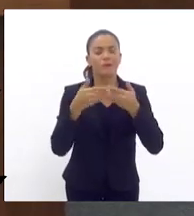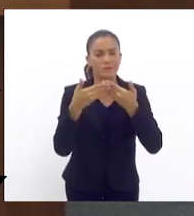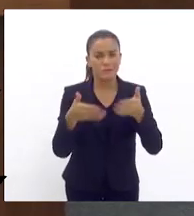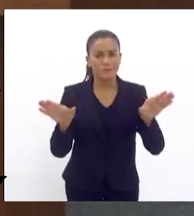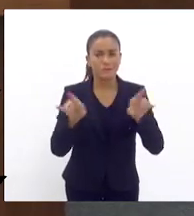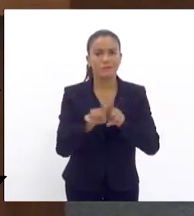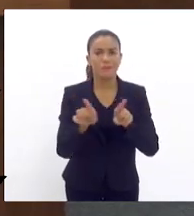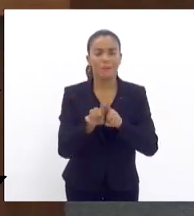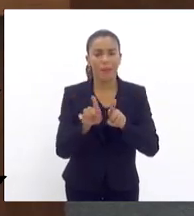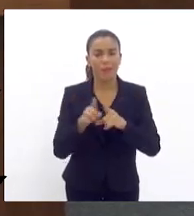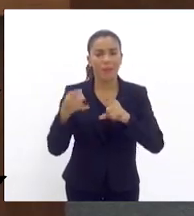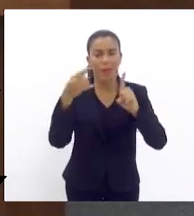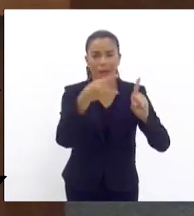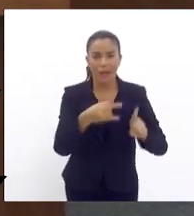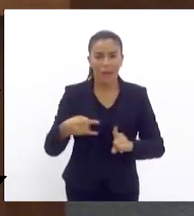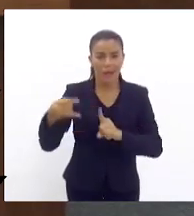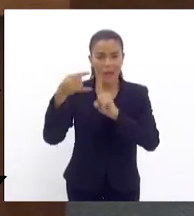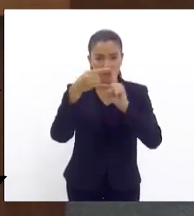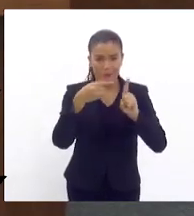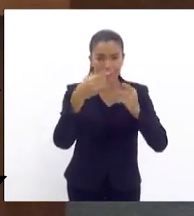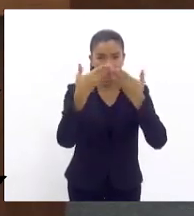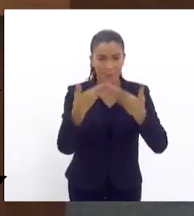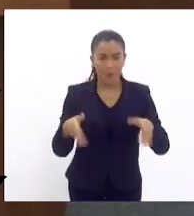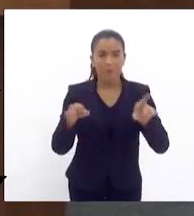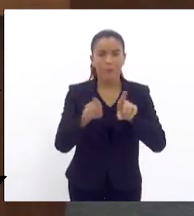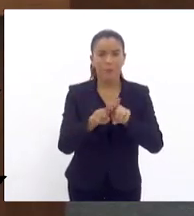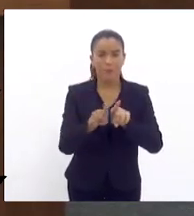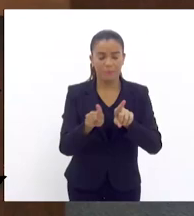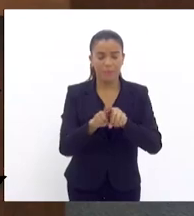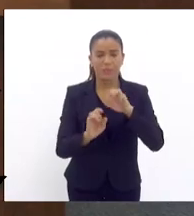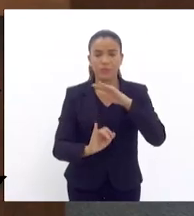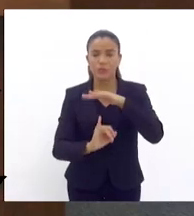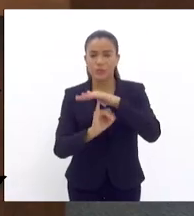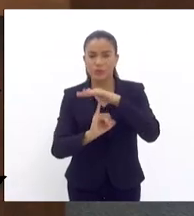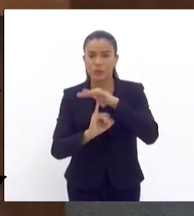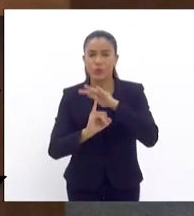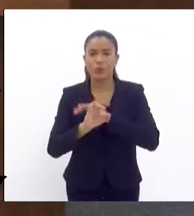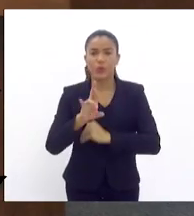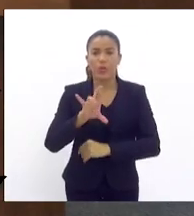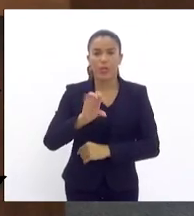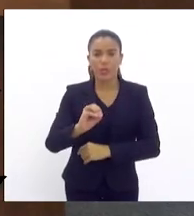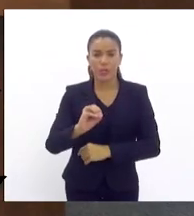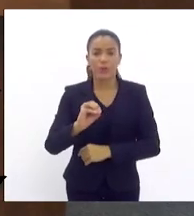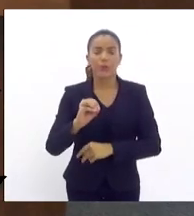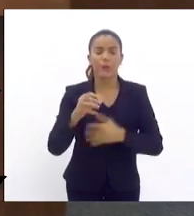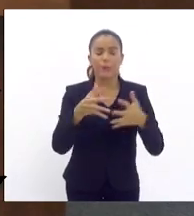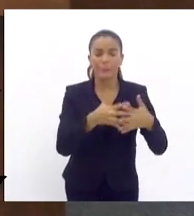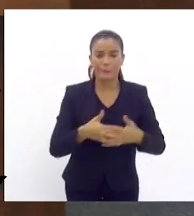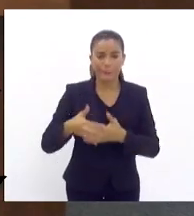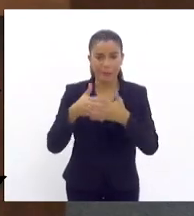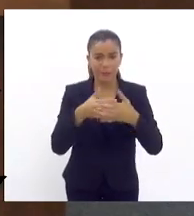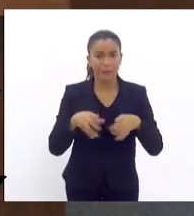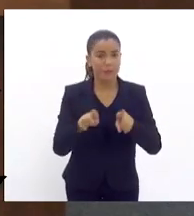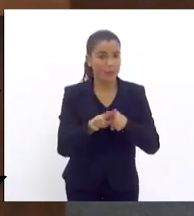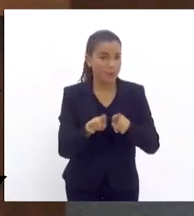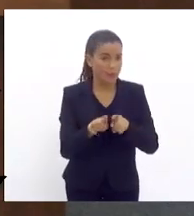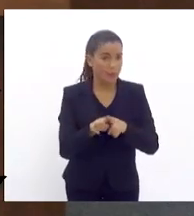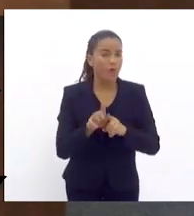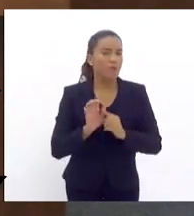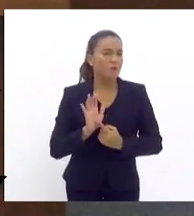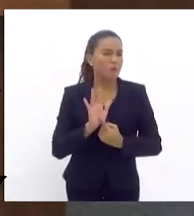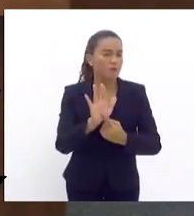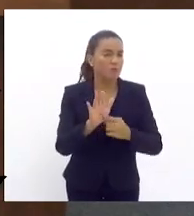também, trazendo debate sobre esse assunto, estive nas audiências feitas pelo Instituto Rio Metrópole à época, e venho falar aqui os três pontos que a gente